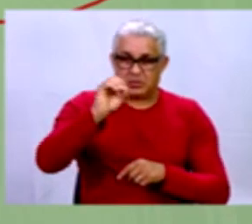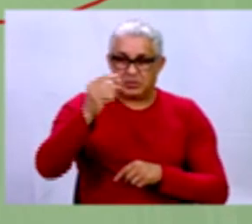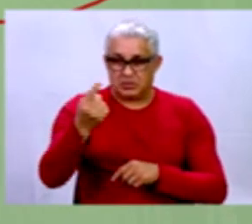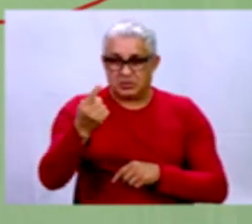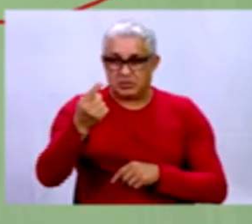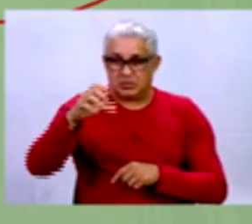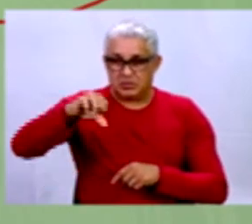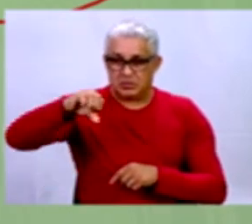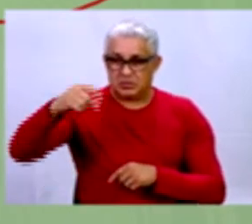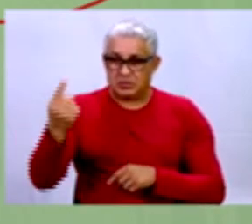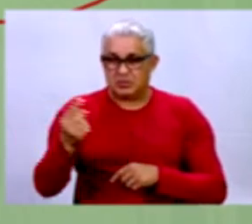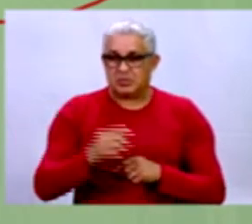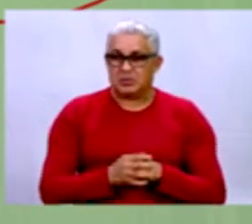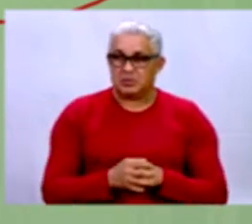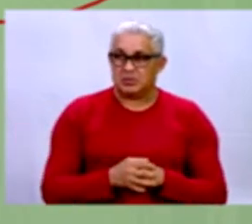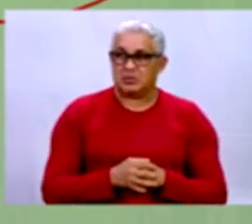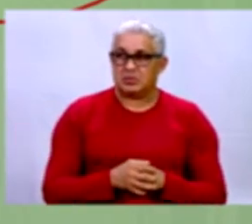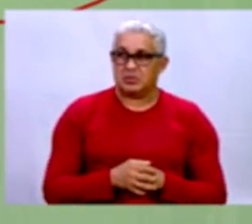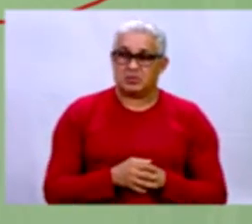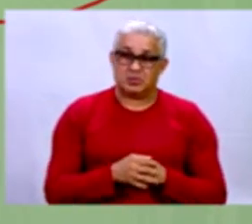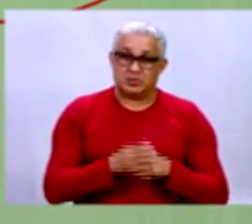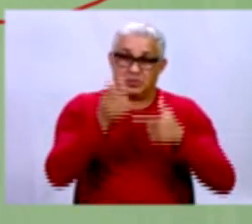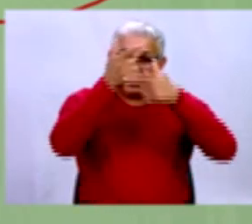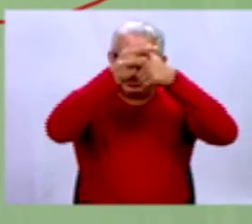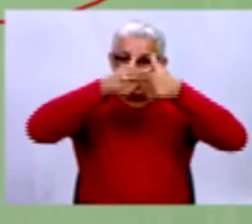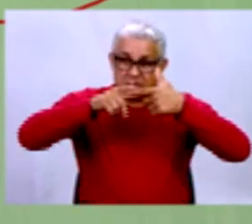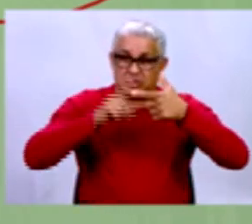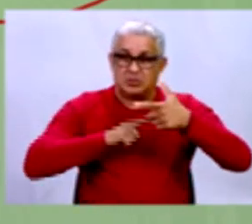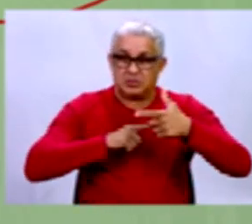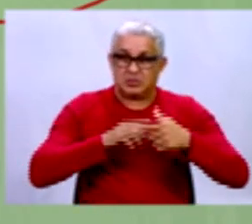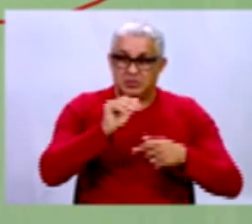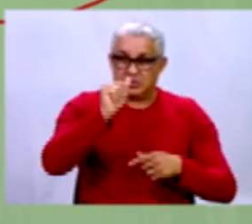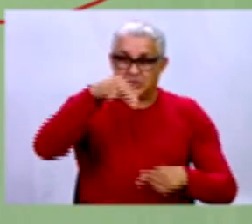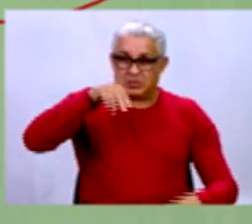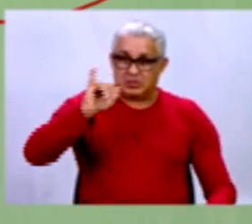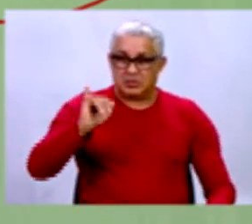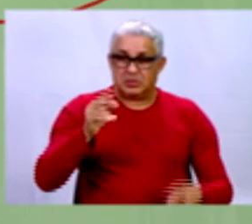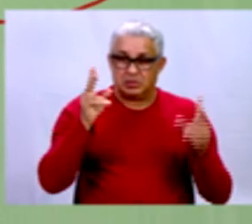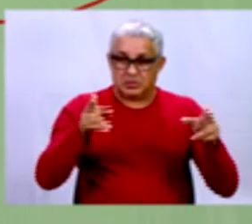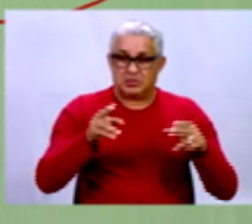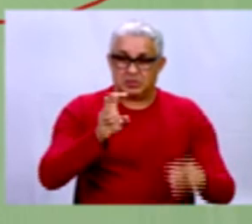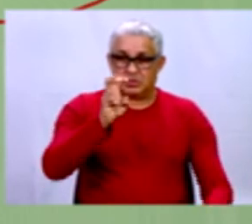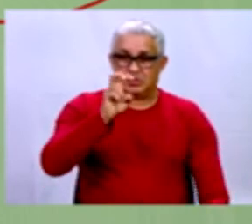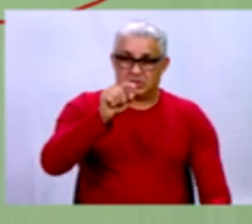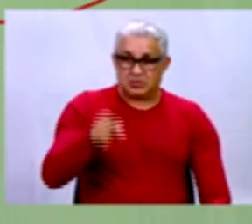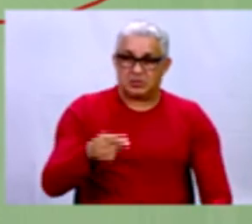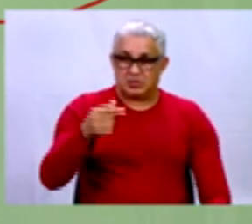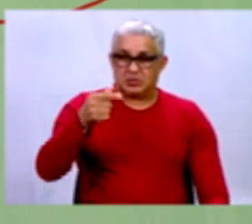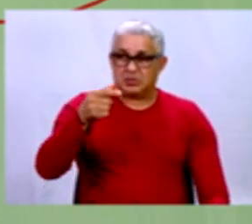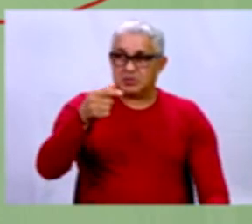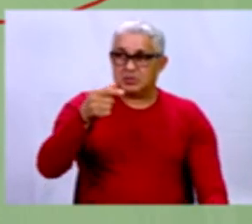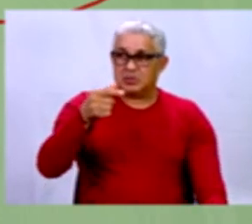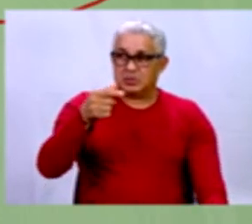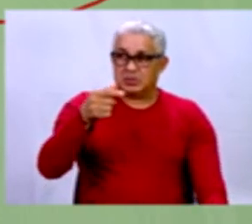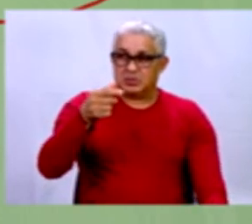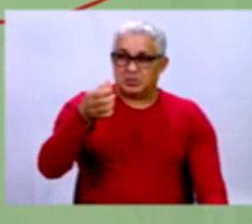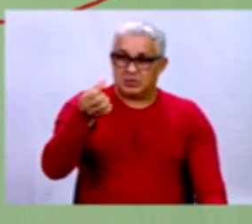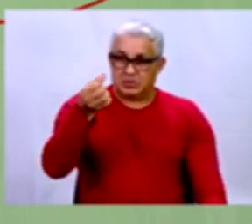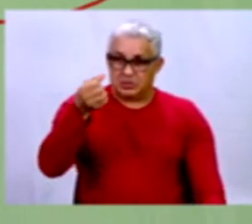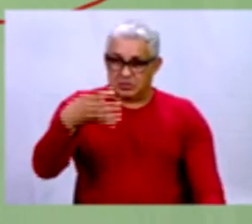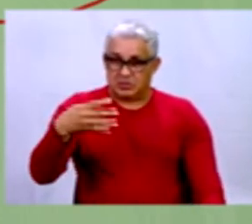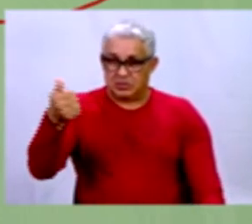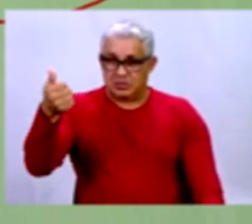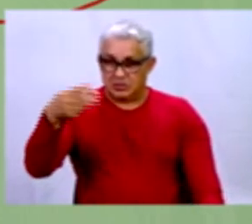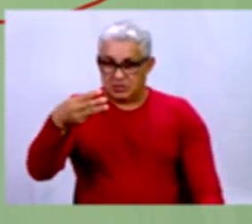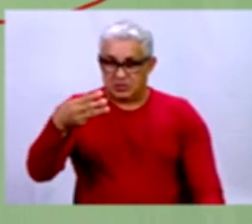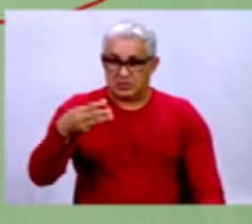0,01991, tá? Fazendo essa divisão, a gente tem o ANI igual a 5,6413. Maravilha,